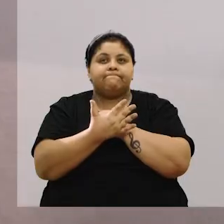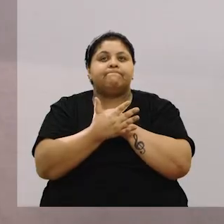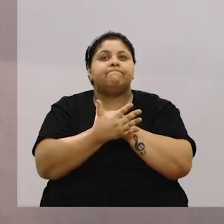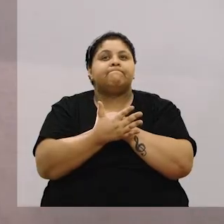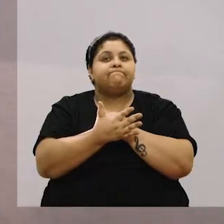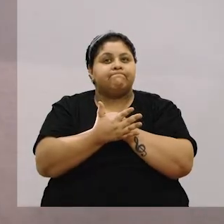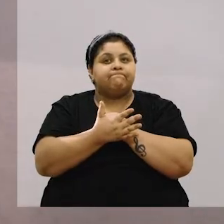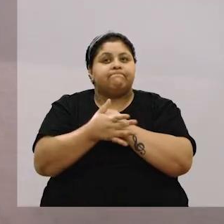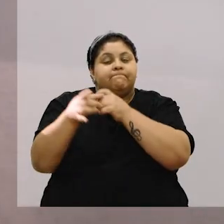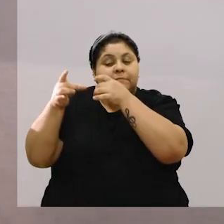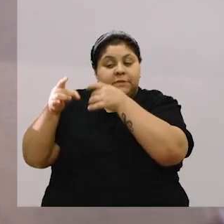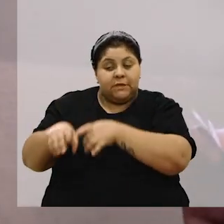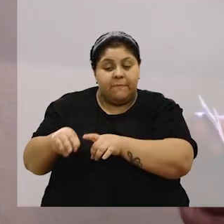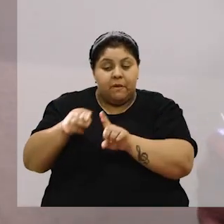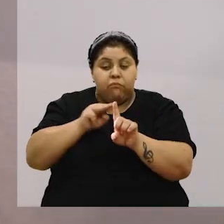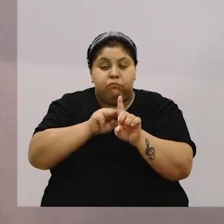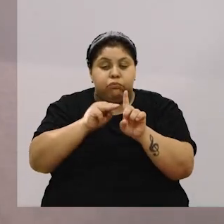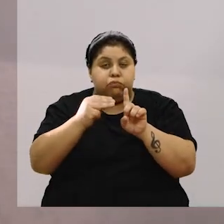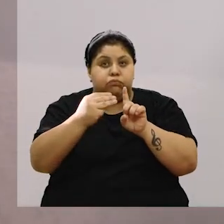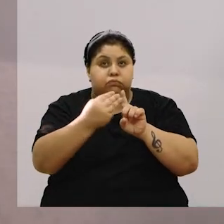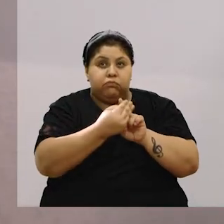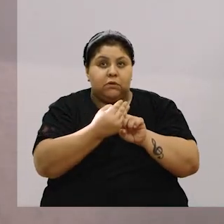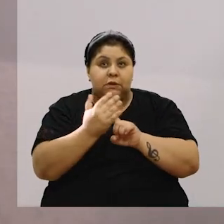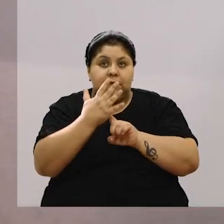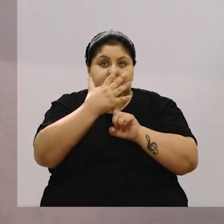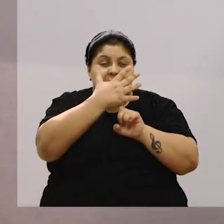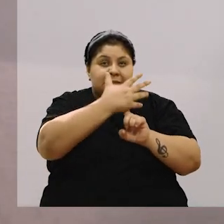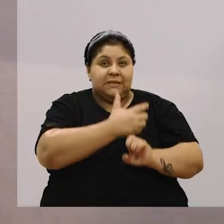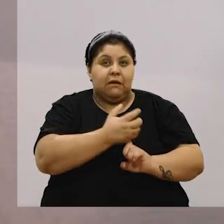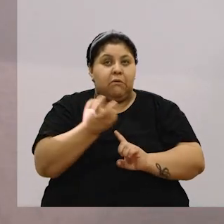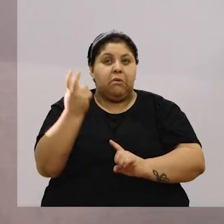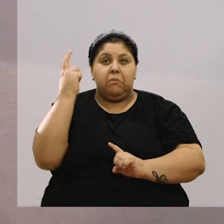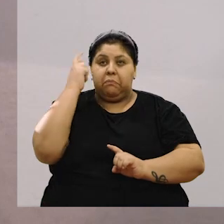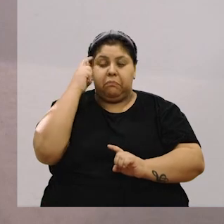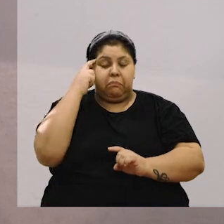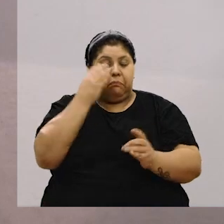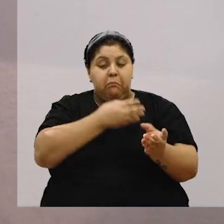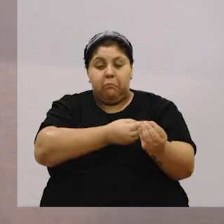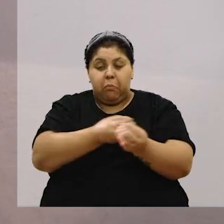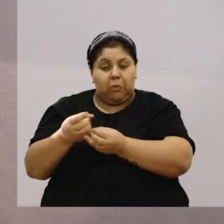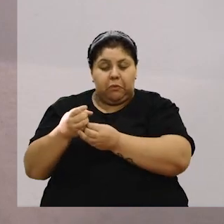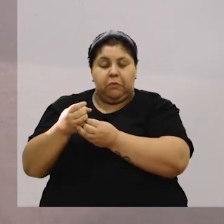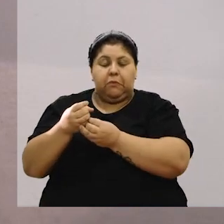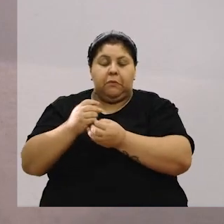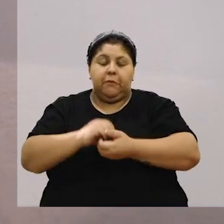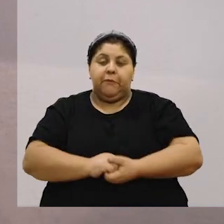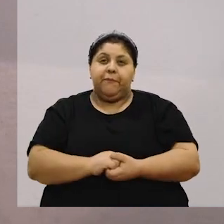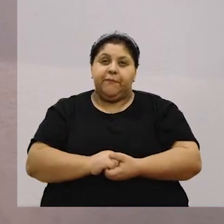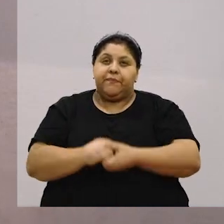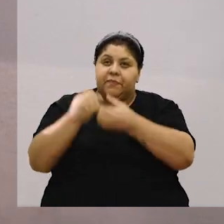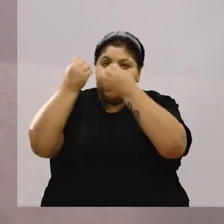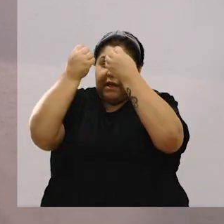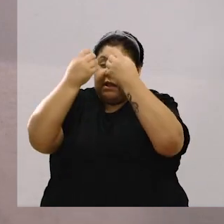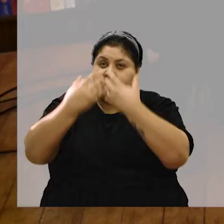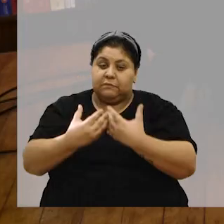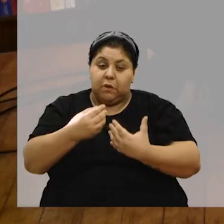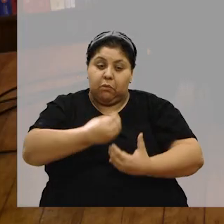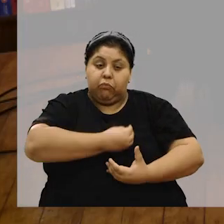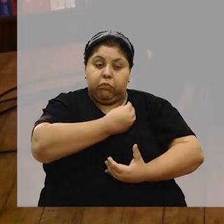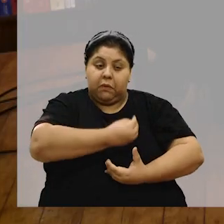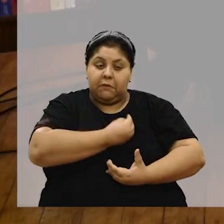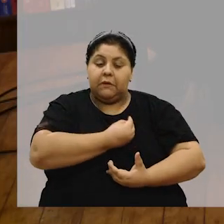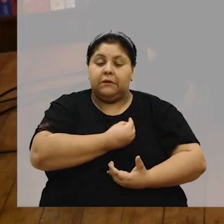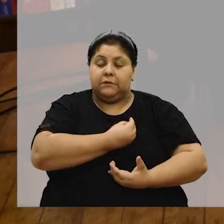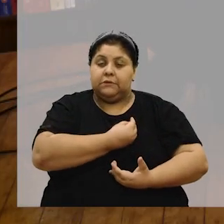Inclusive... sim, a pandemia. E que afetou o mercado da arte e da cultura de forma avassaladora. Então ela